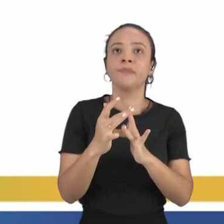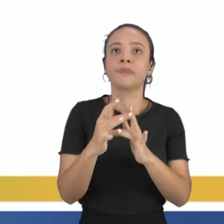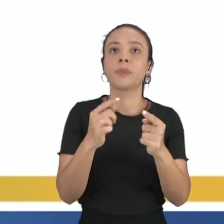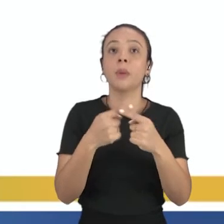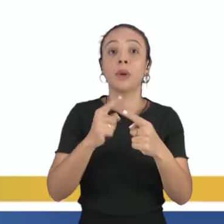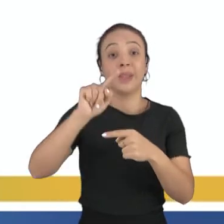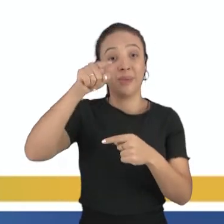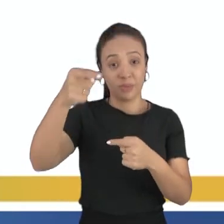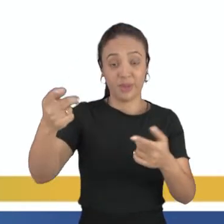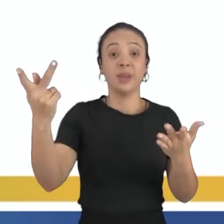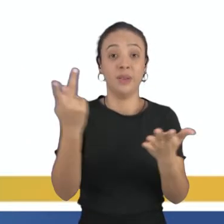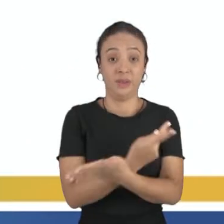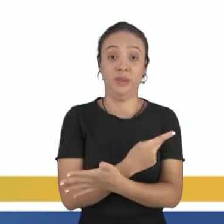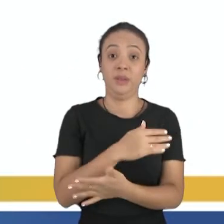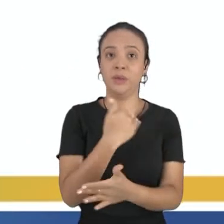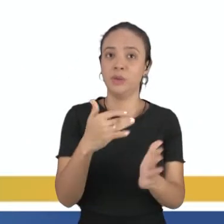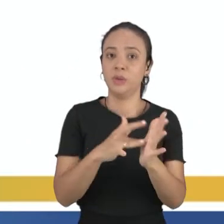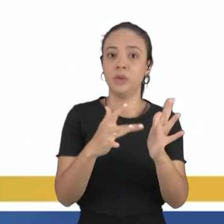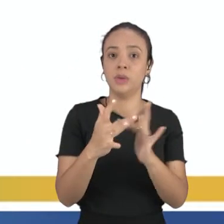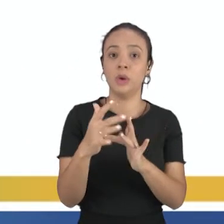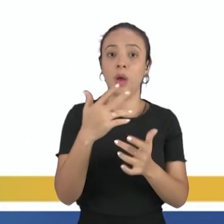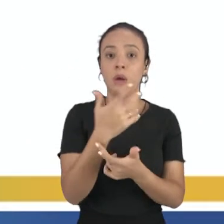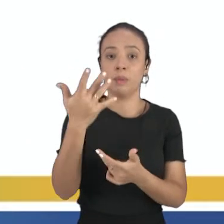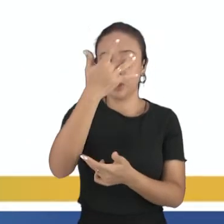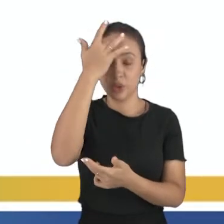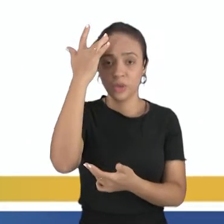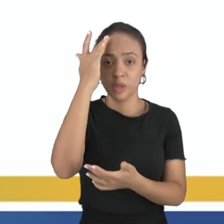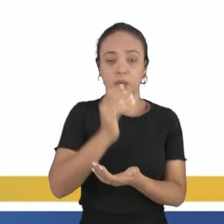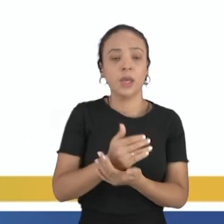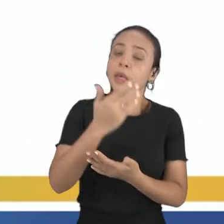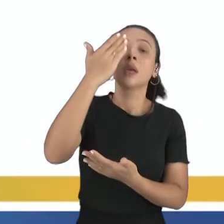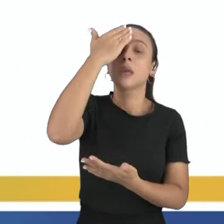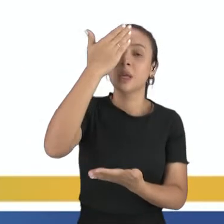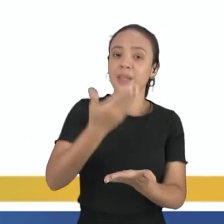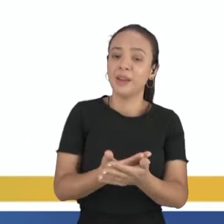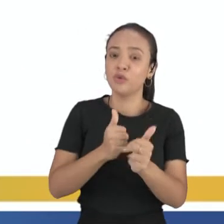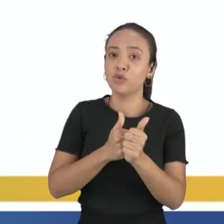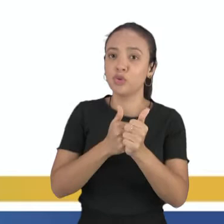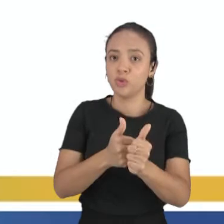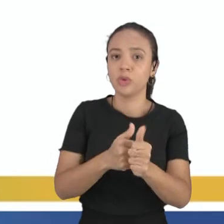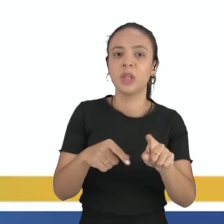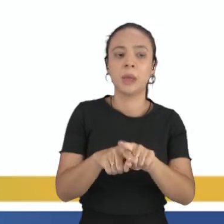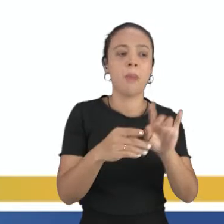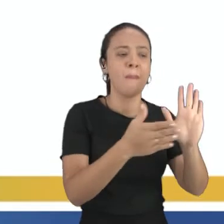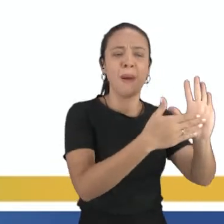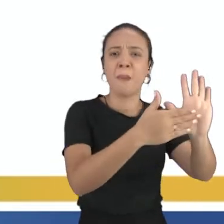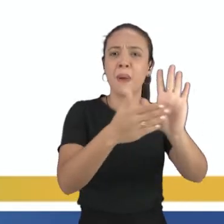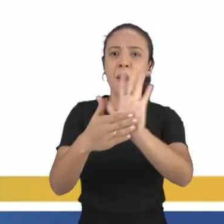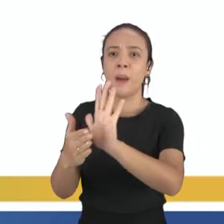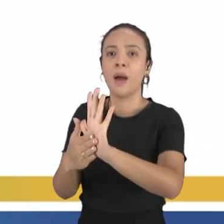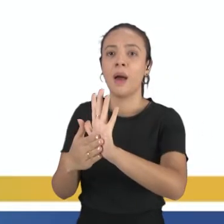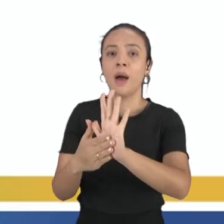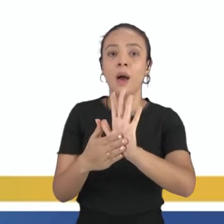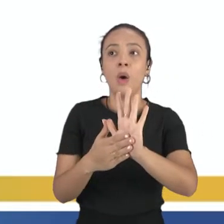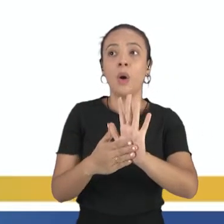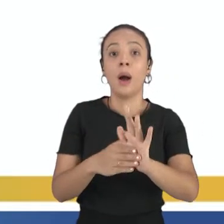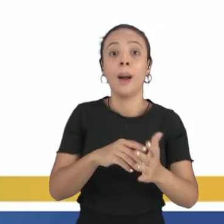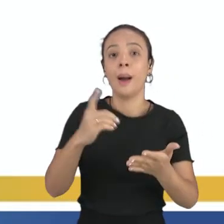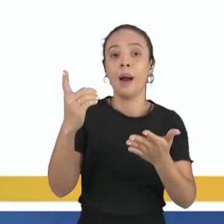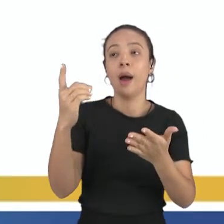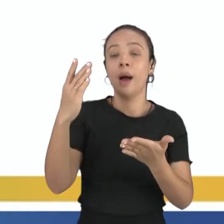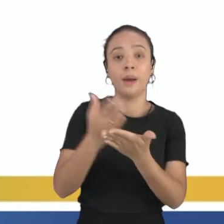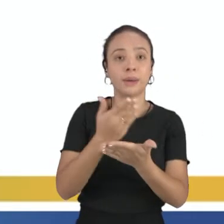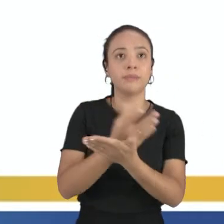depois desse acontecimento, seus discípulos passaram a pregar a sua palavra e muitas pessoas tornaram-se devotas.